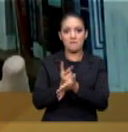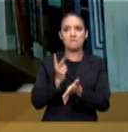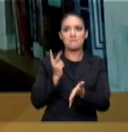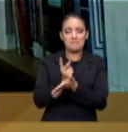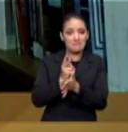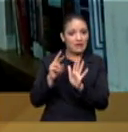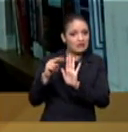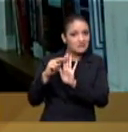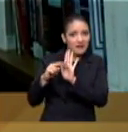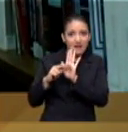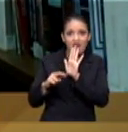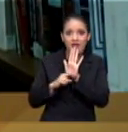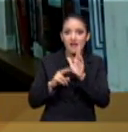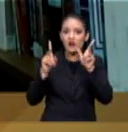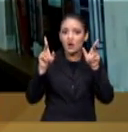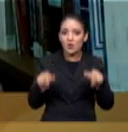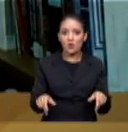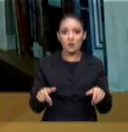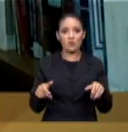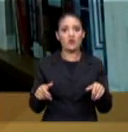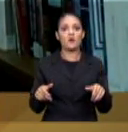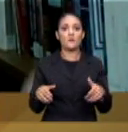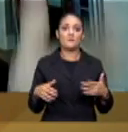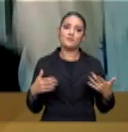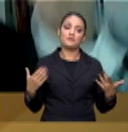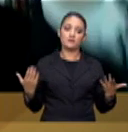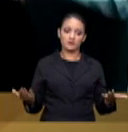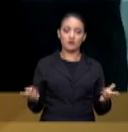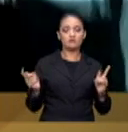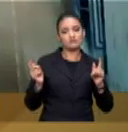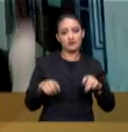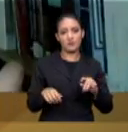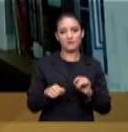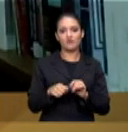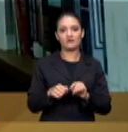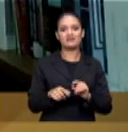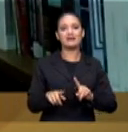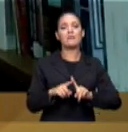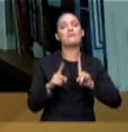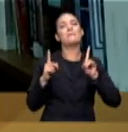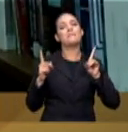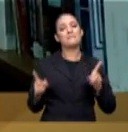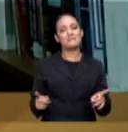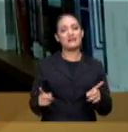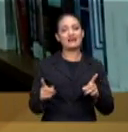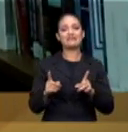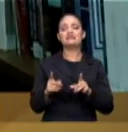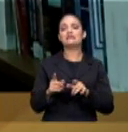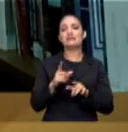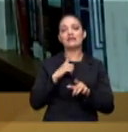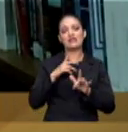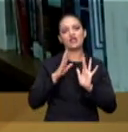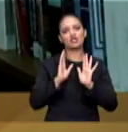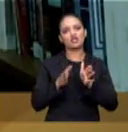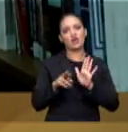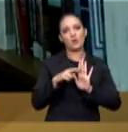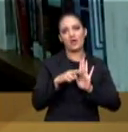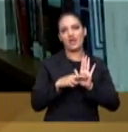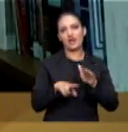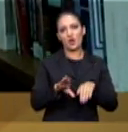simetria, né, seriam aplicáveis se não fosse toda a contundência da norma constitucional.